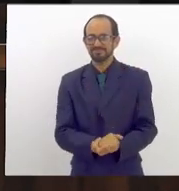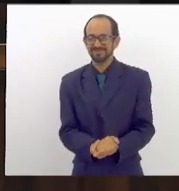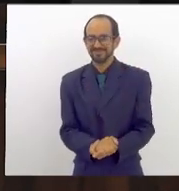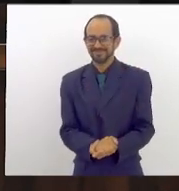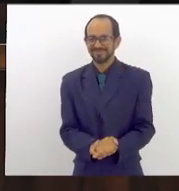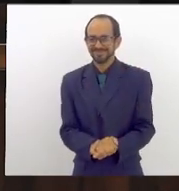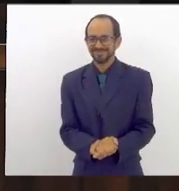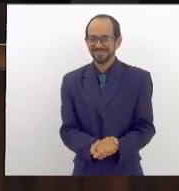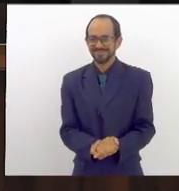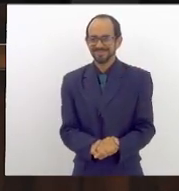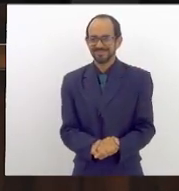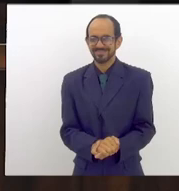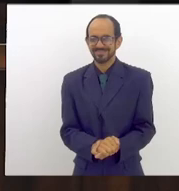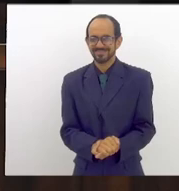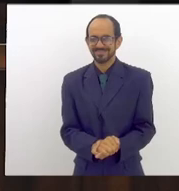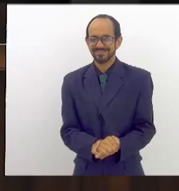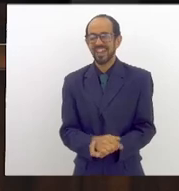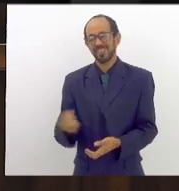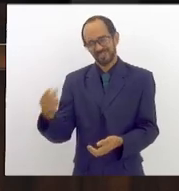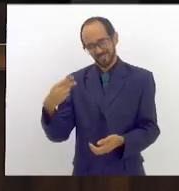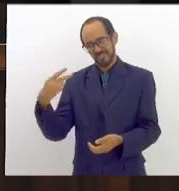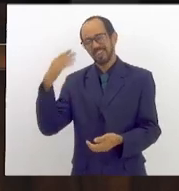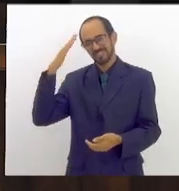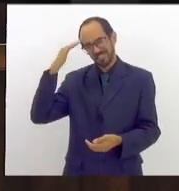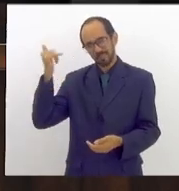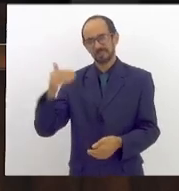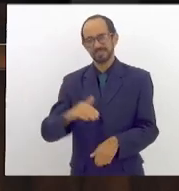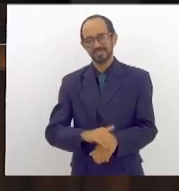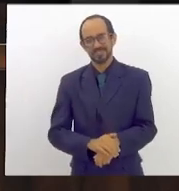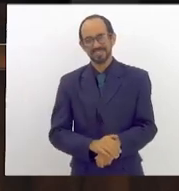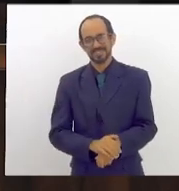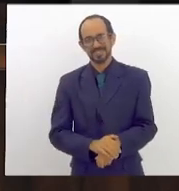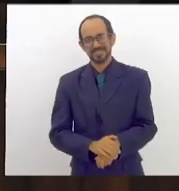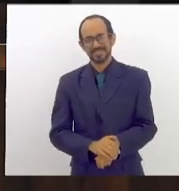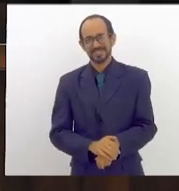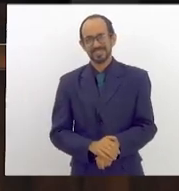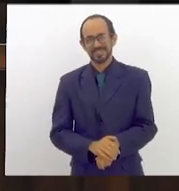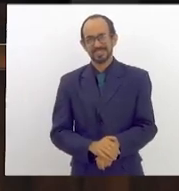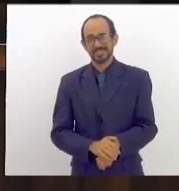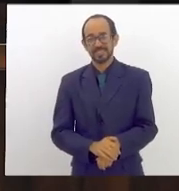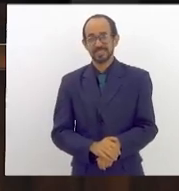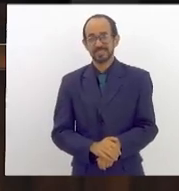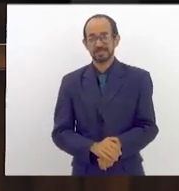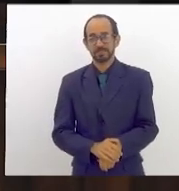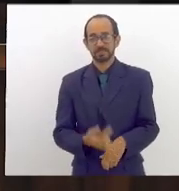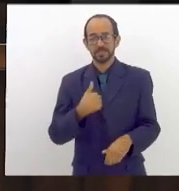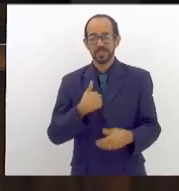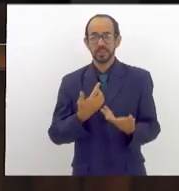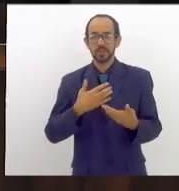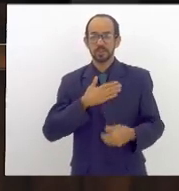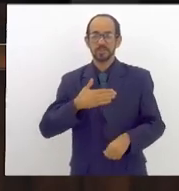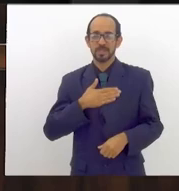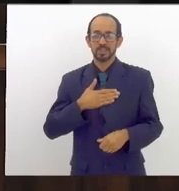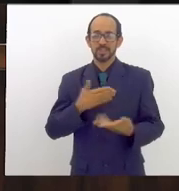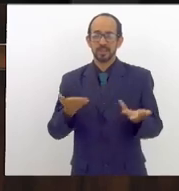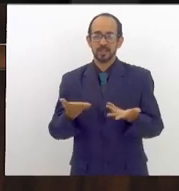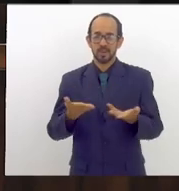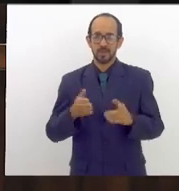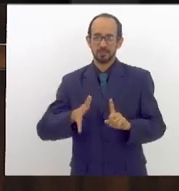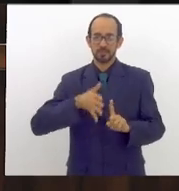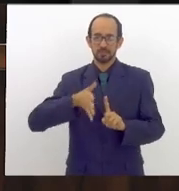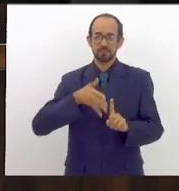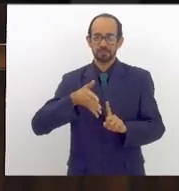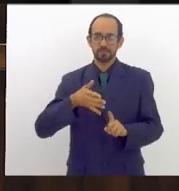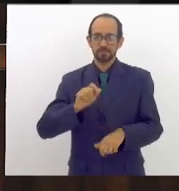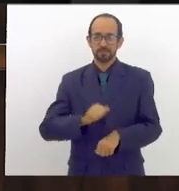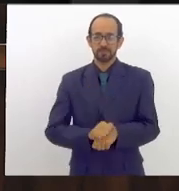só a gente sabe mas tudo bem eu te avisei antes Eu queria passar a palavra agora para nossa